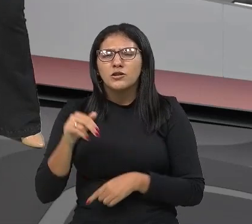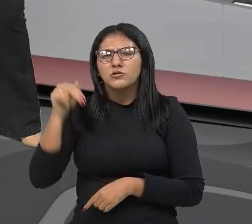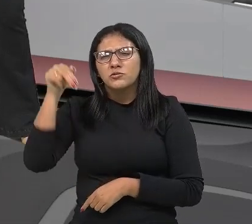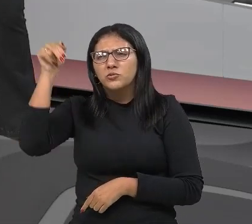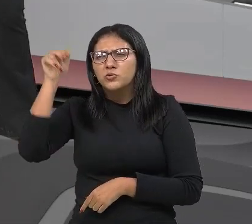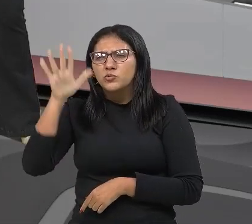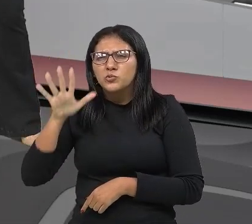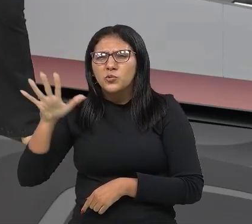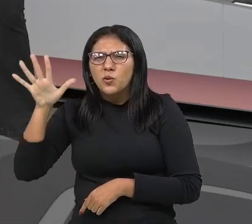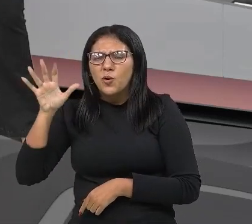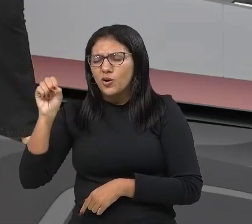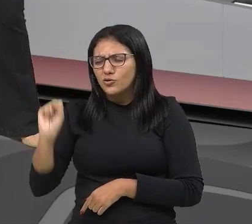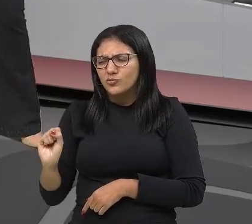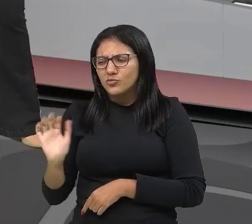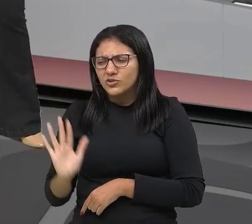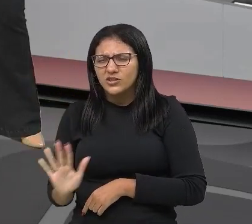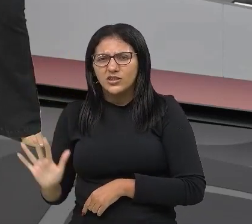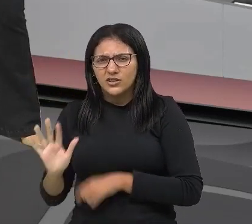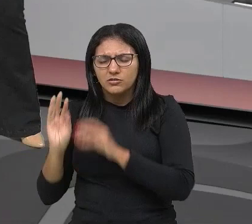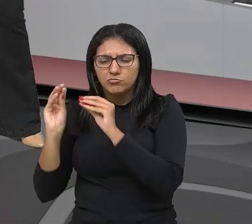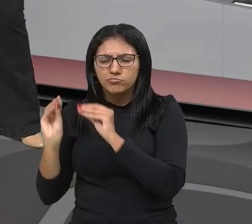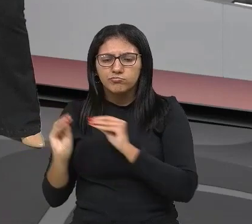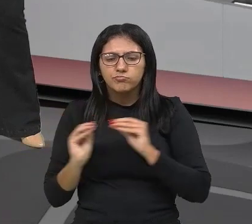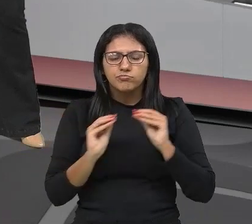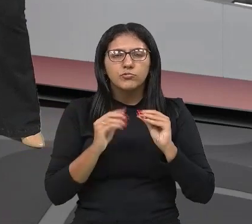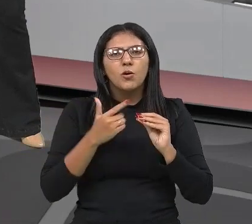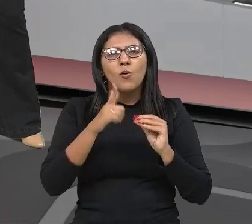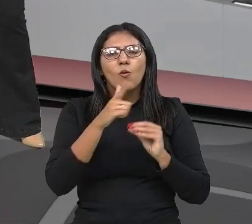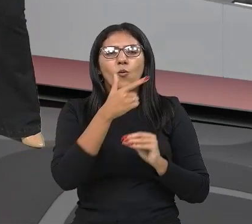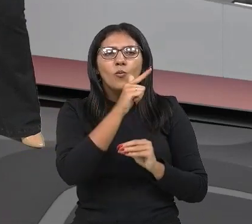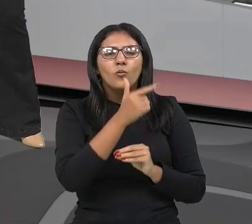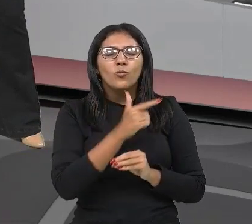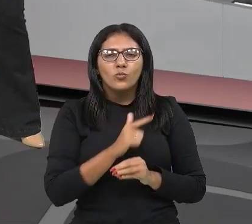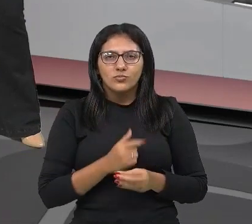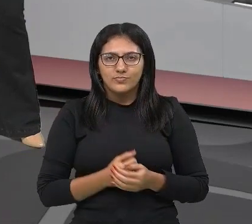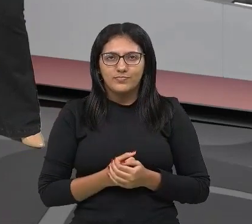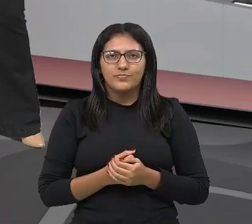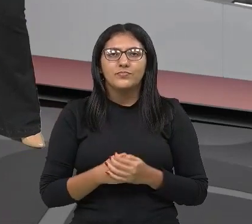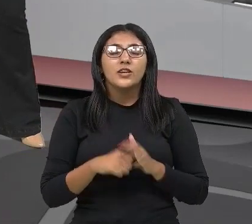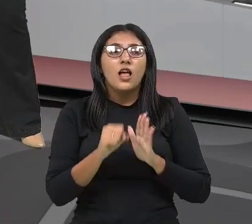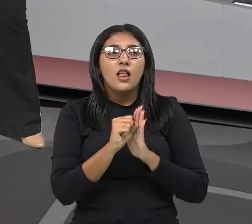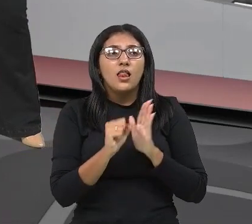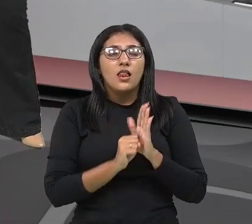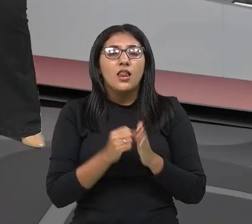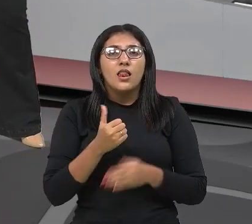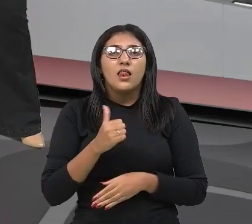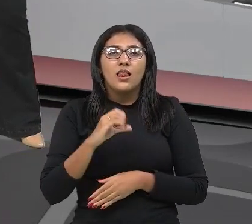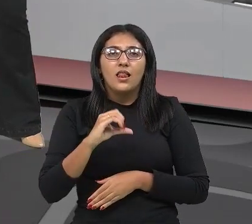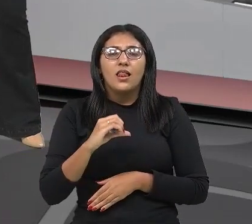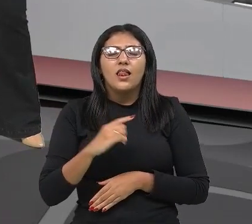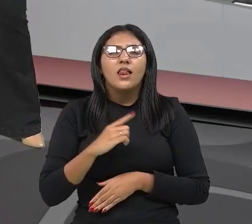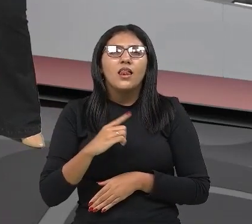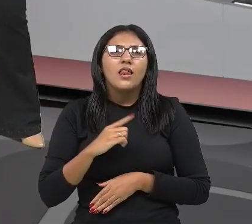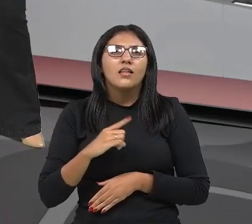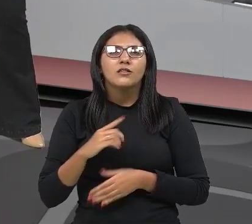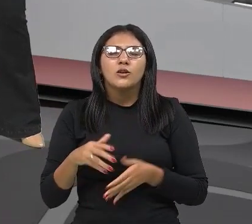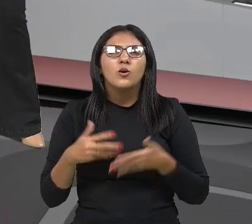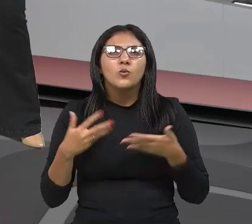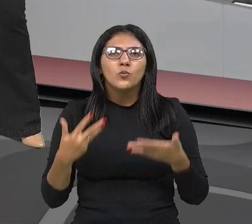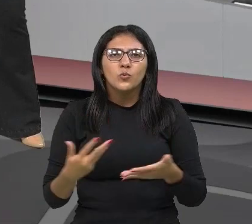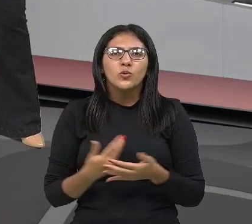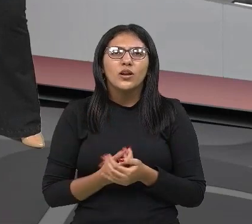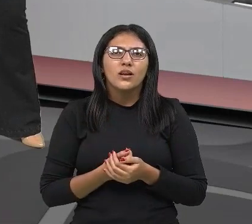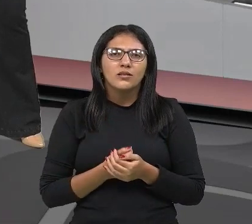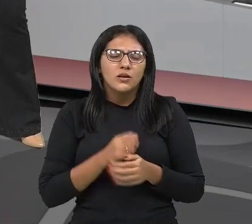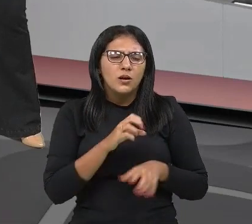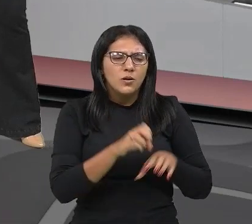e indo para o interior do nosso país. Já no século XIX, o que vai ocorrer com essas explorações